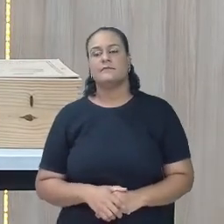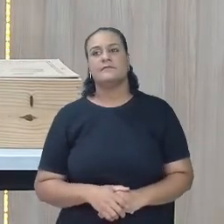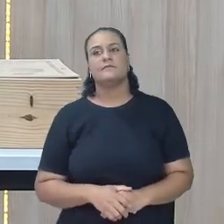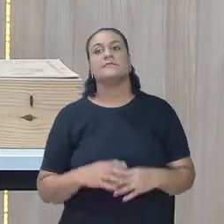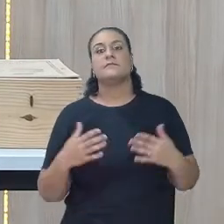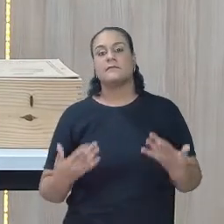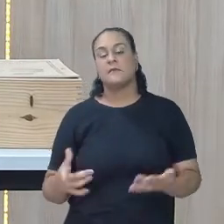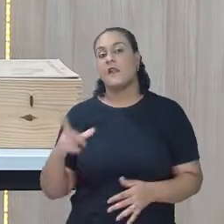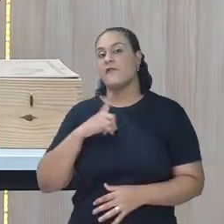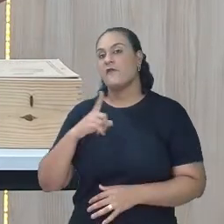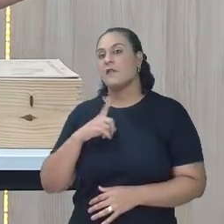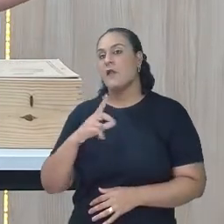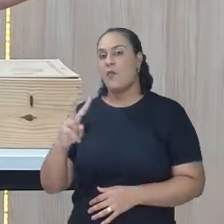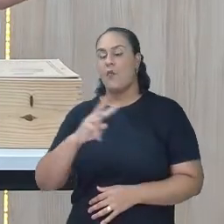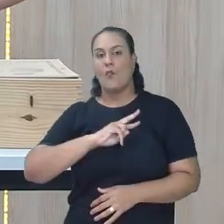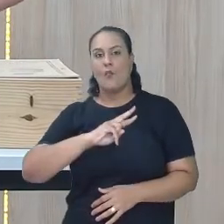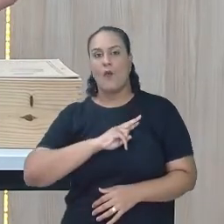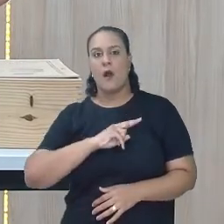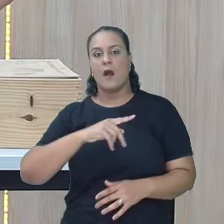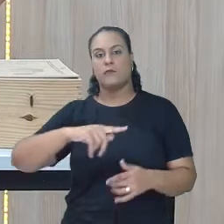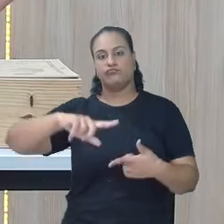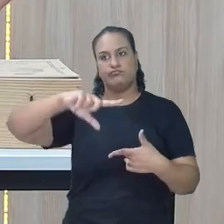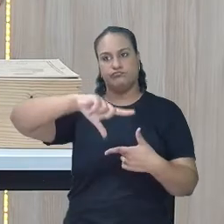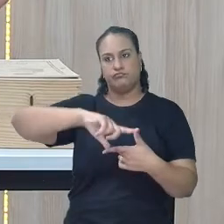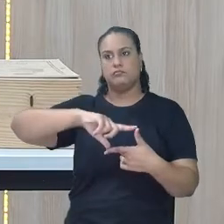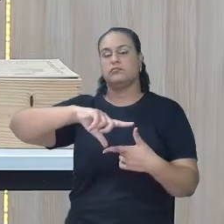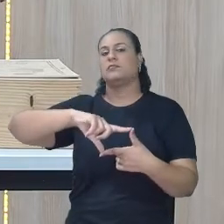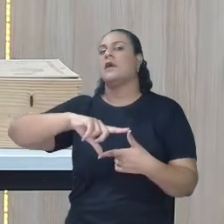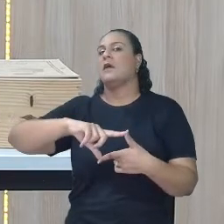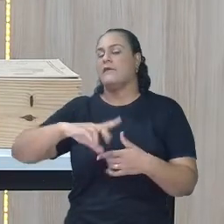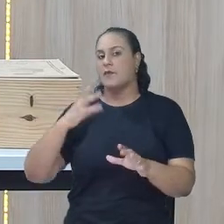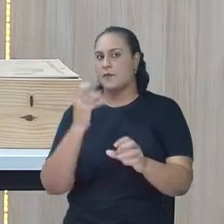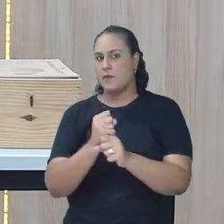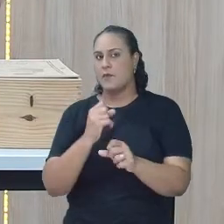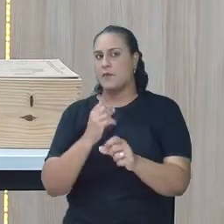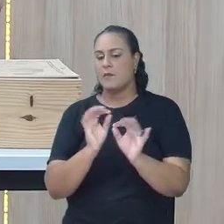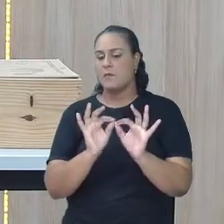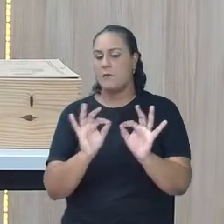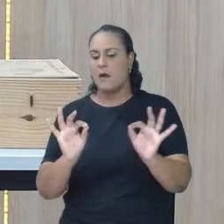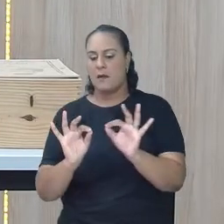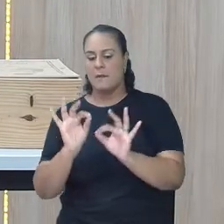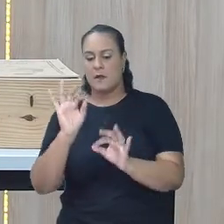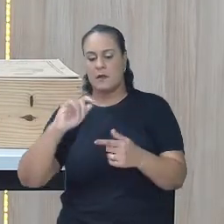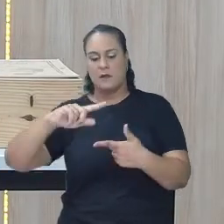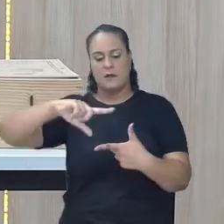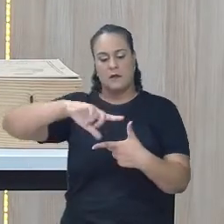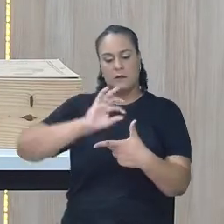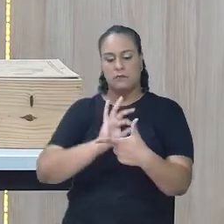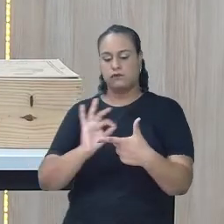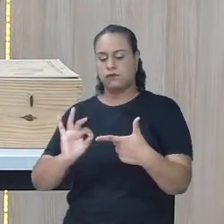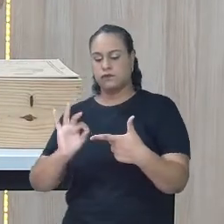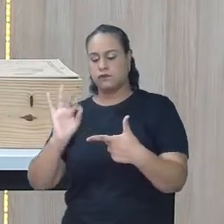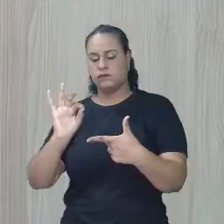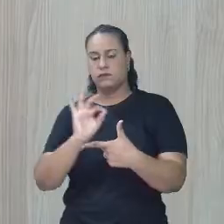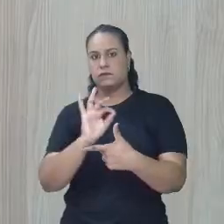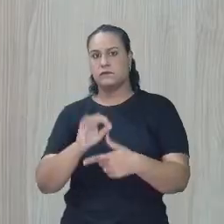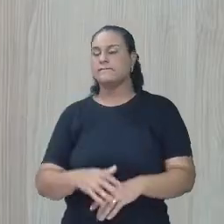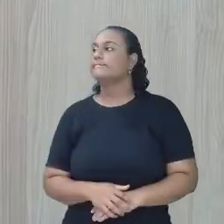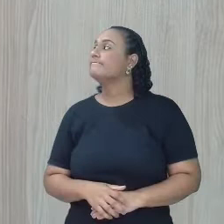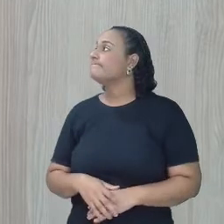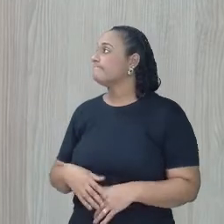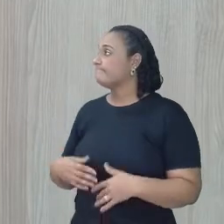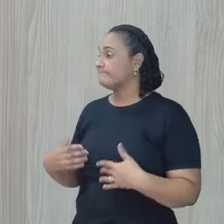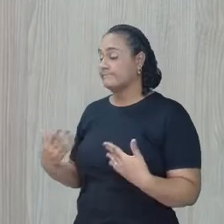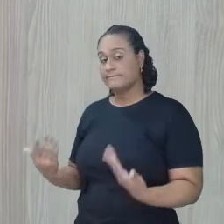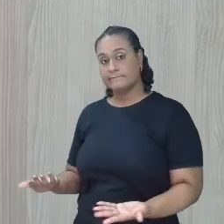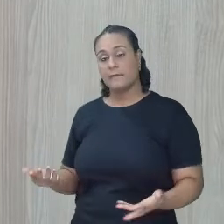gente vai ter a ideia do volume do bloco, mas a gente vai ter essa noção do cálculo das distâncias. Professor Pedro, vá lá, faça seus comentários. Bom,